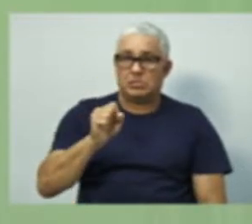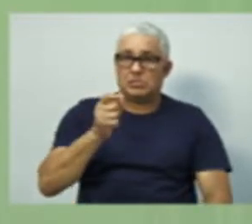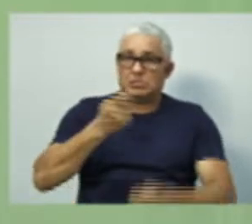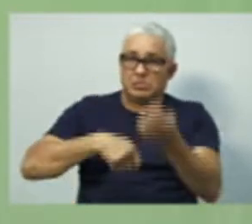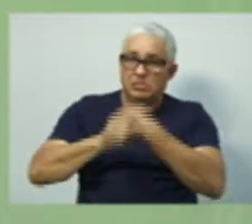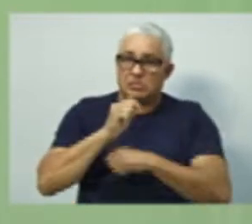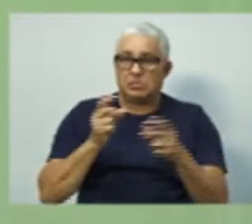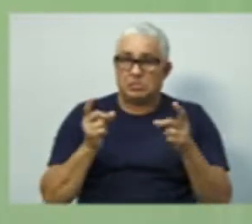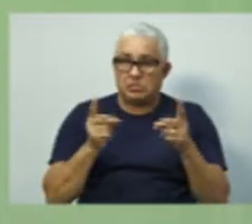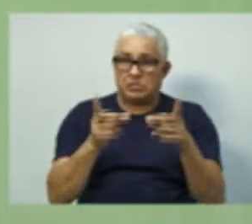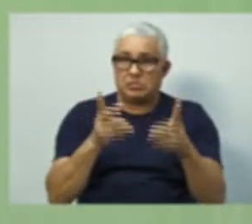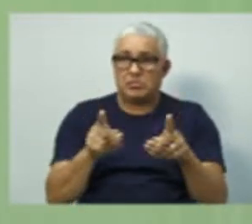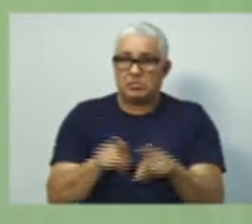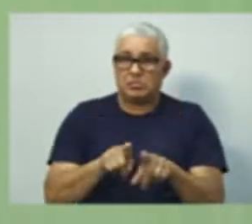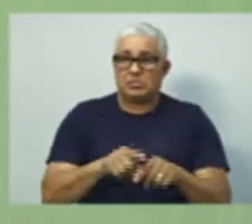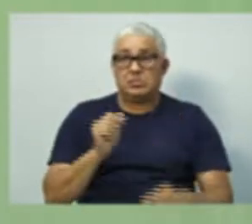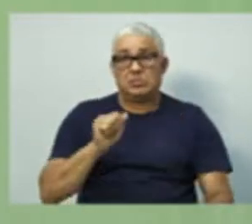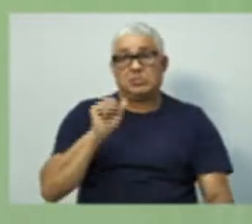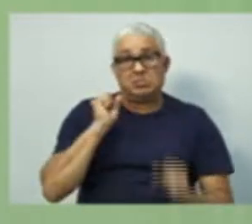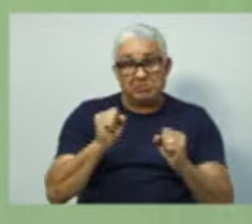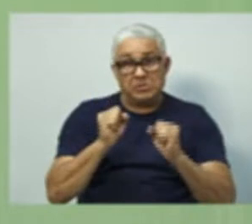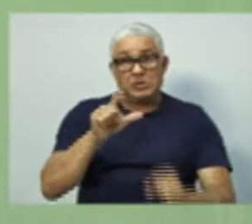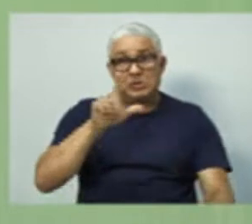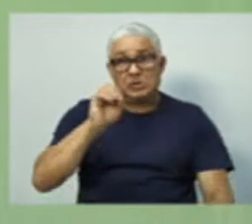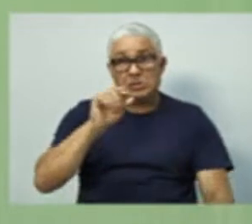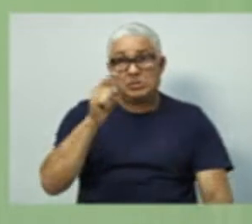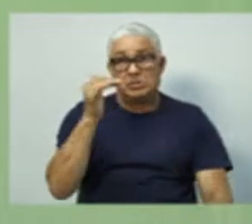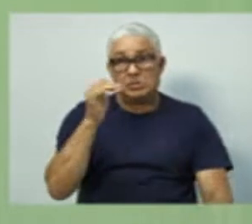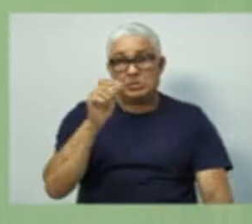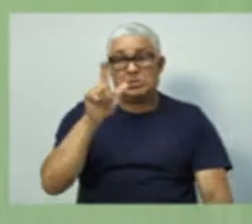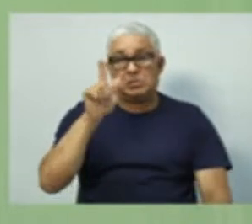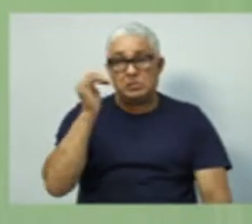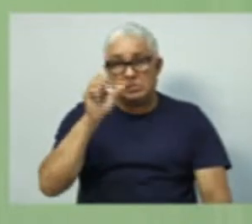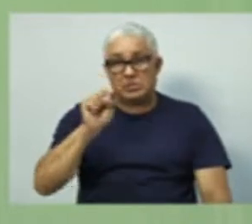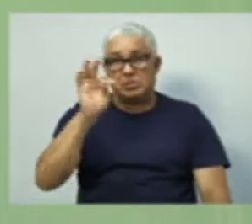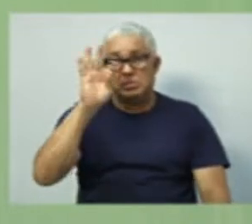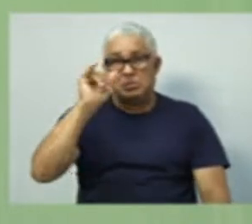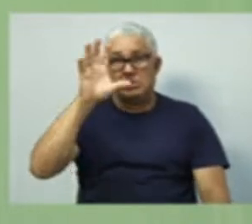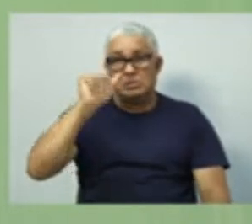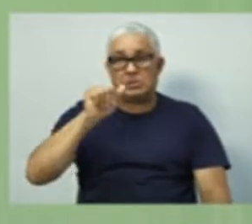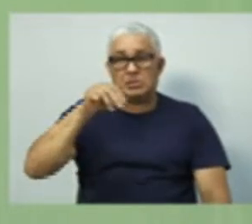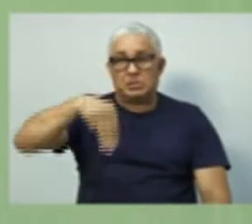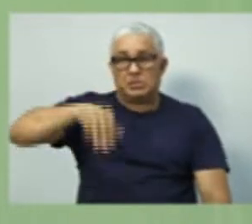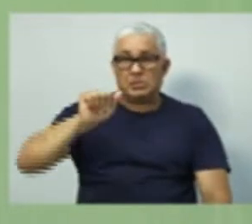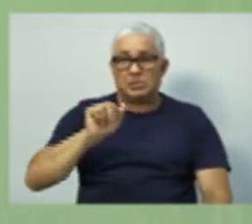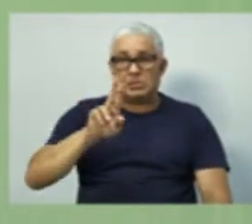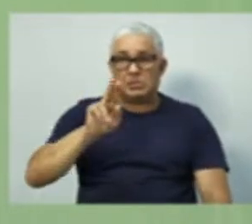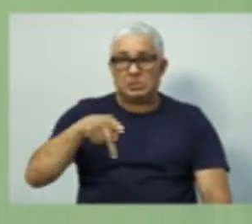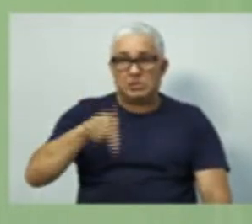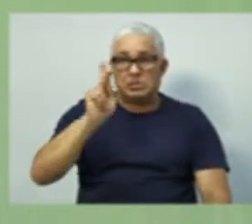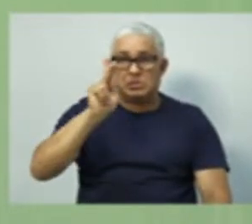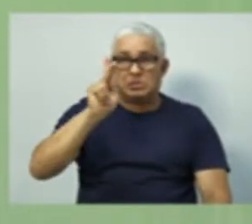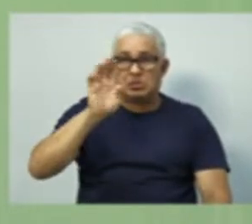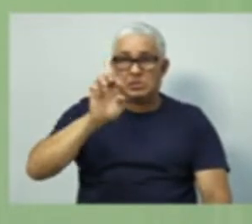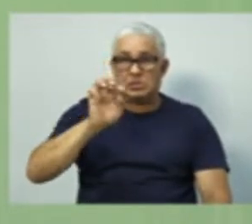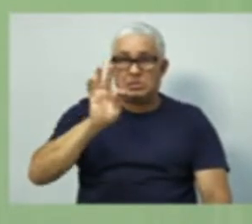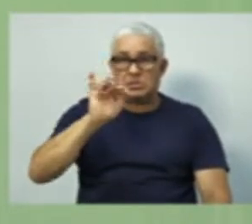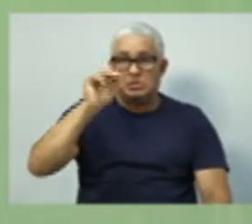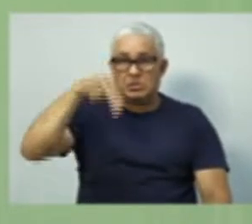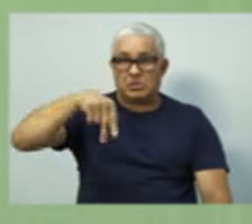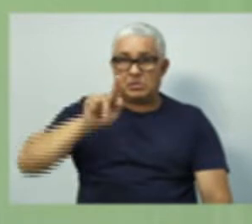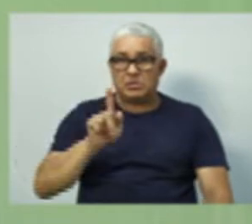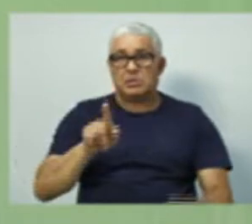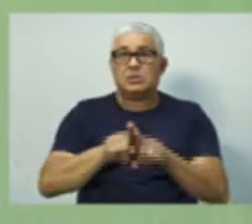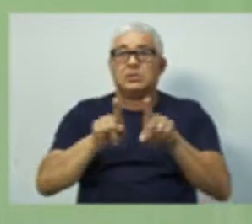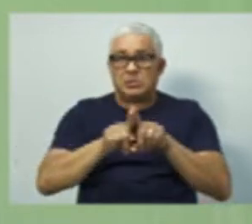com o processo de transformação, mas é necessário para que a fábrica funcione, para que o produto seja transformado. Orçamento